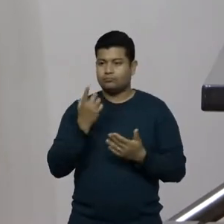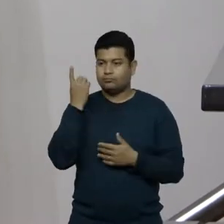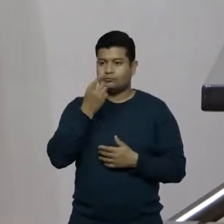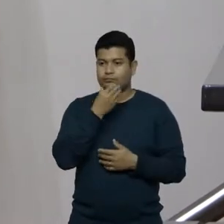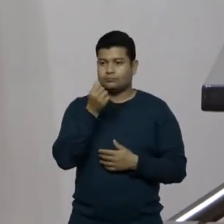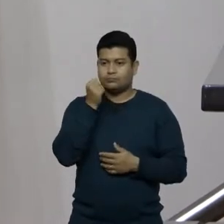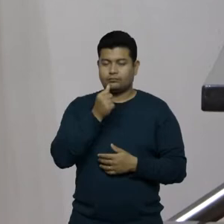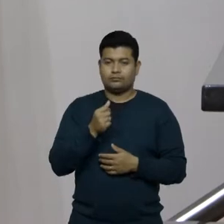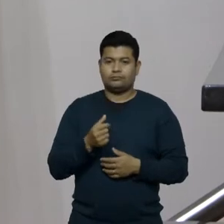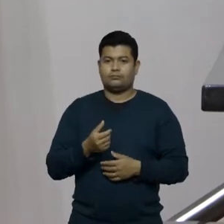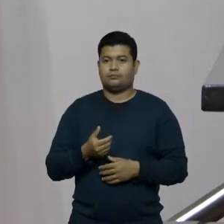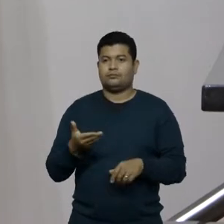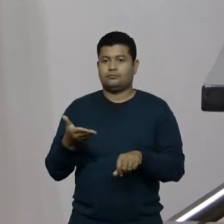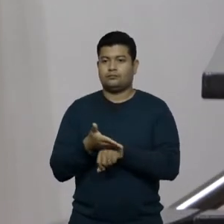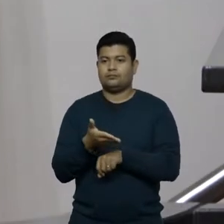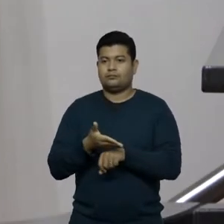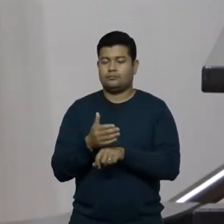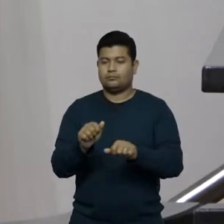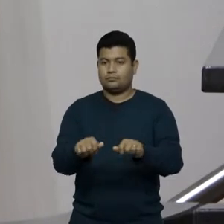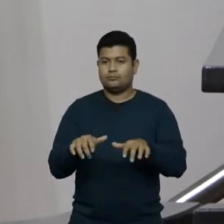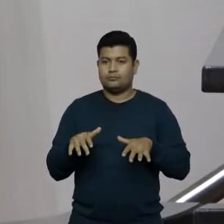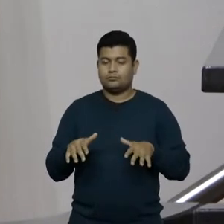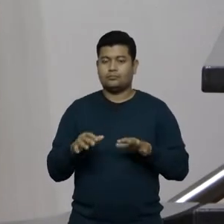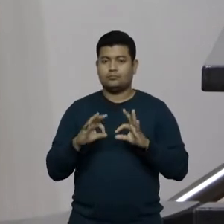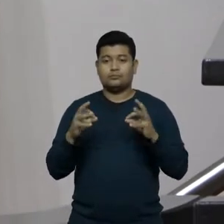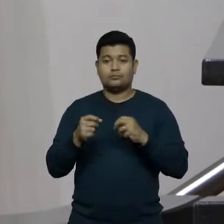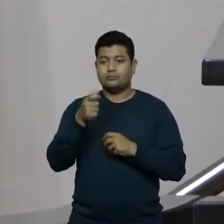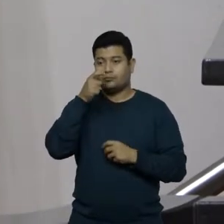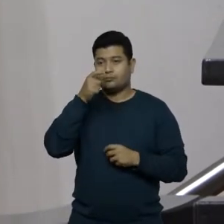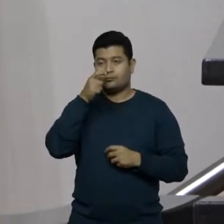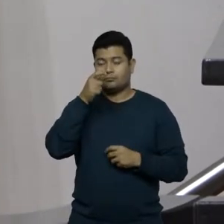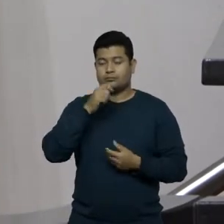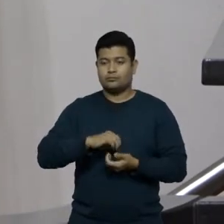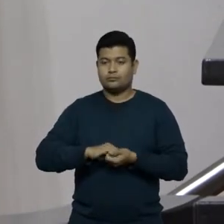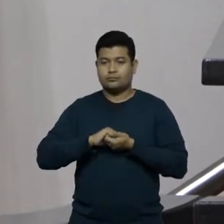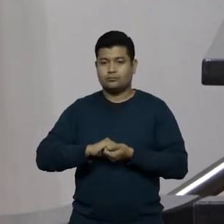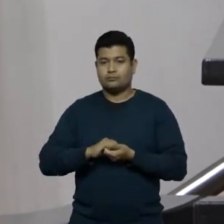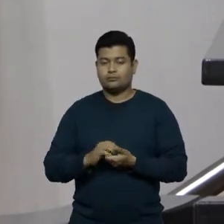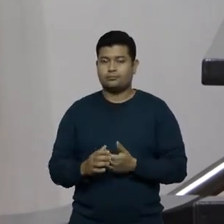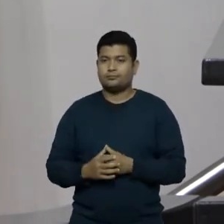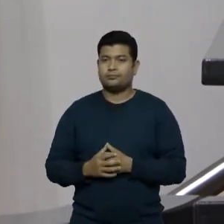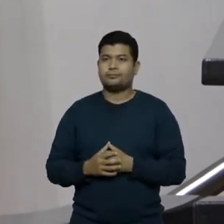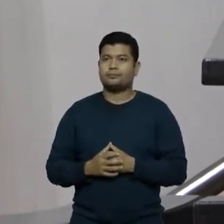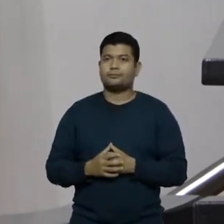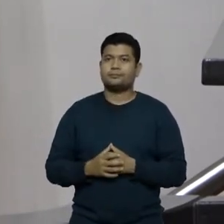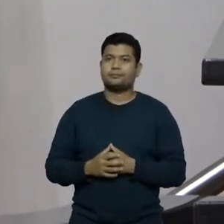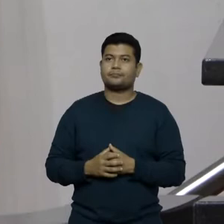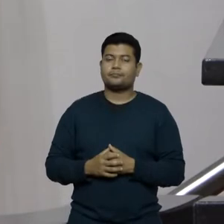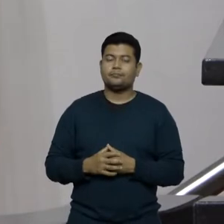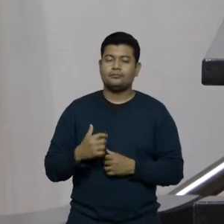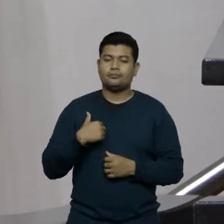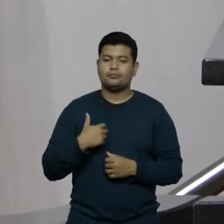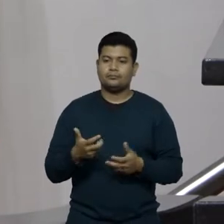tantas aqueles e aquelas que nos acompanhe gostaria